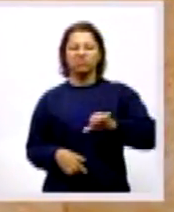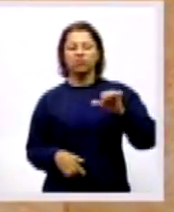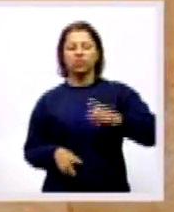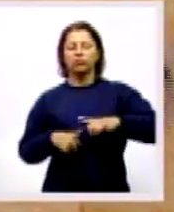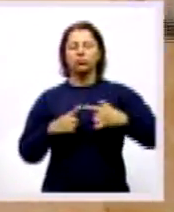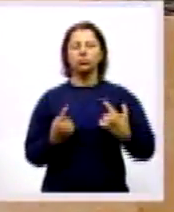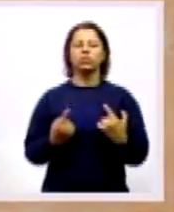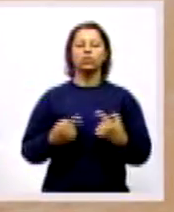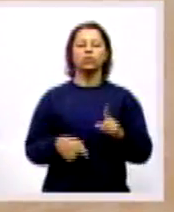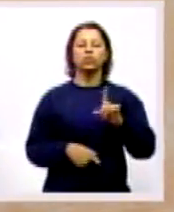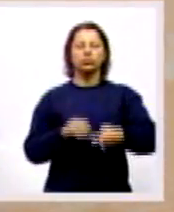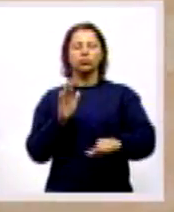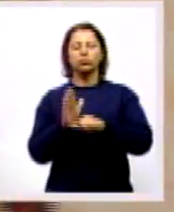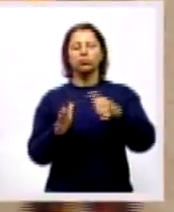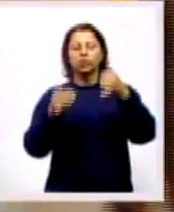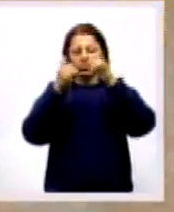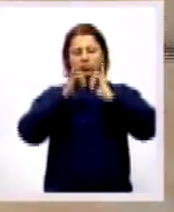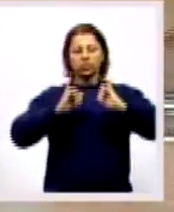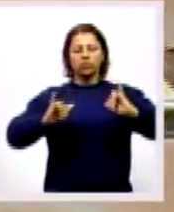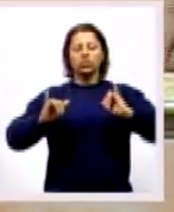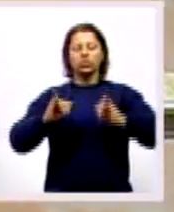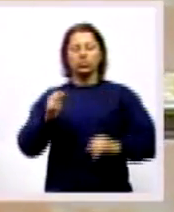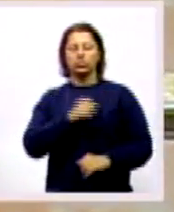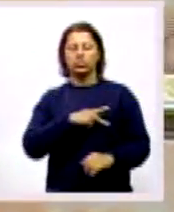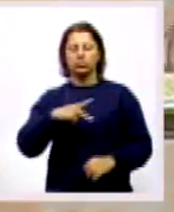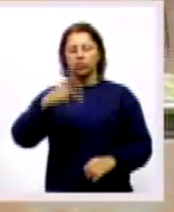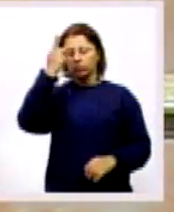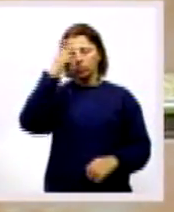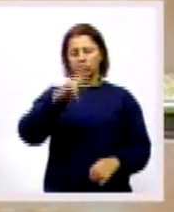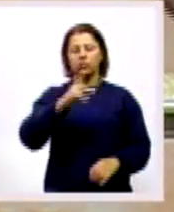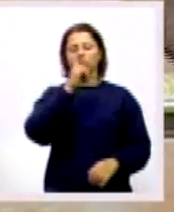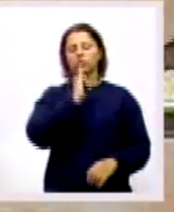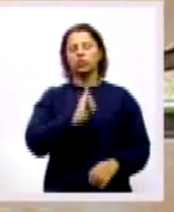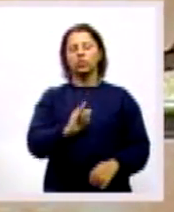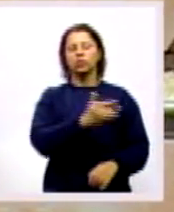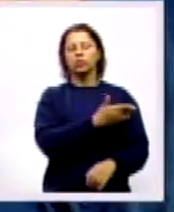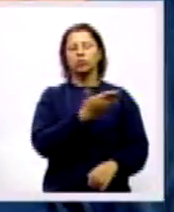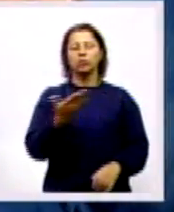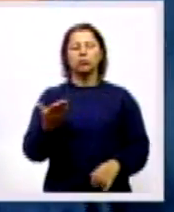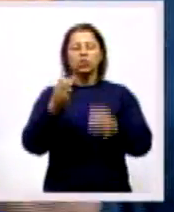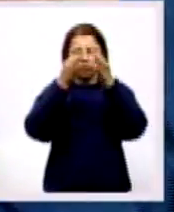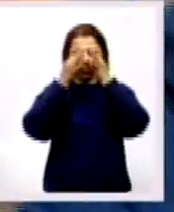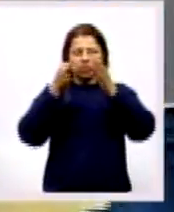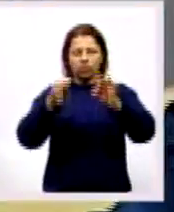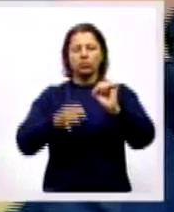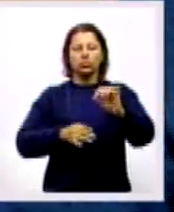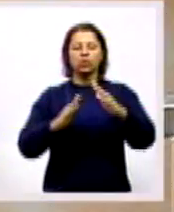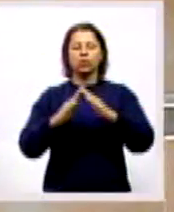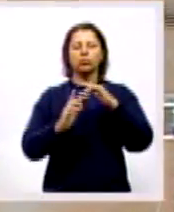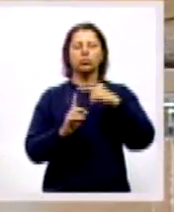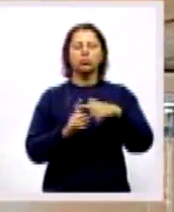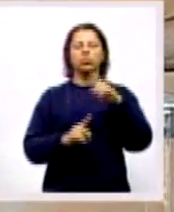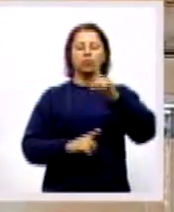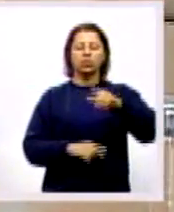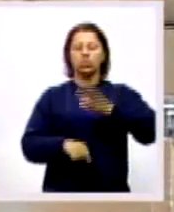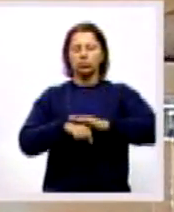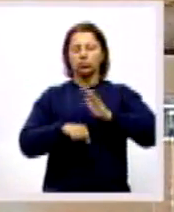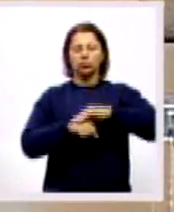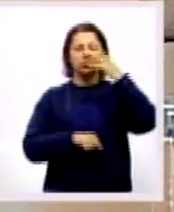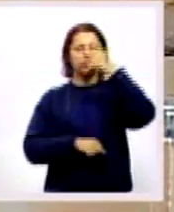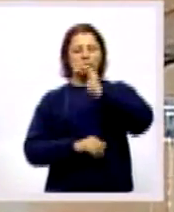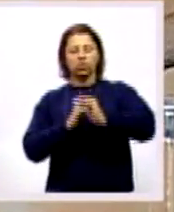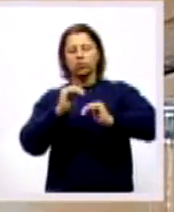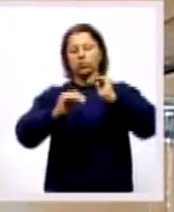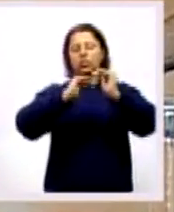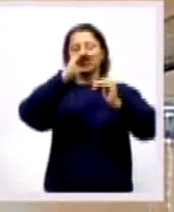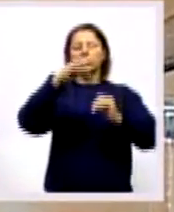E aqui está o primeiro anúncio do apóstolo para nos dizer e nos chamar a atenção que essa igreja será mais bonita à medida em que